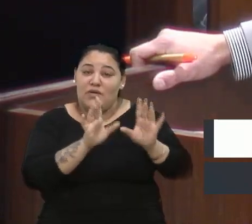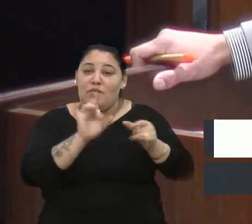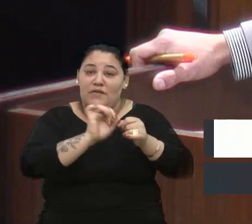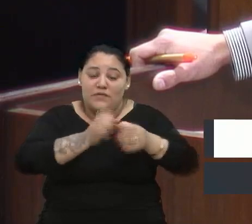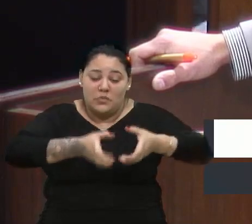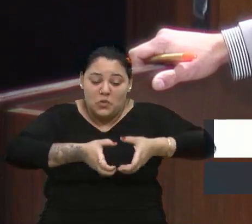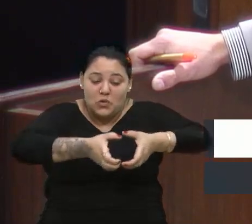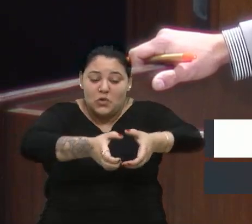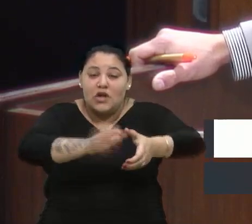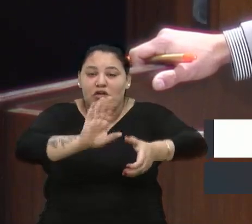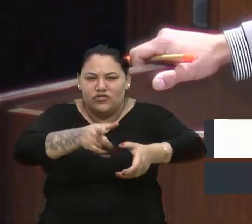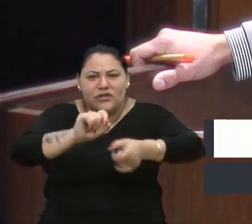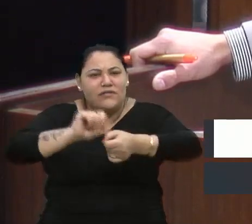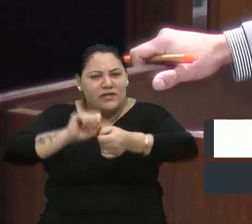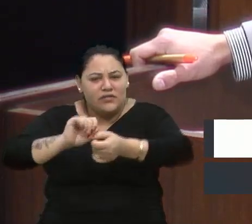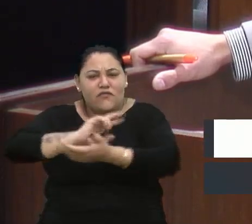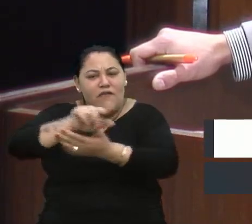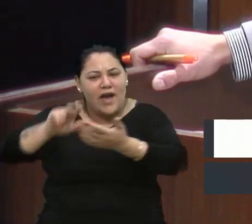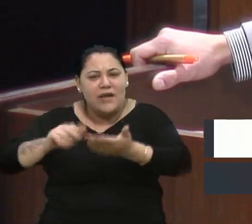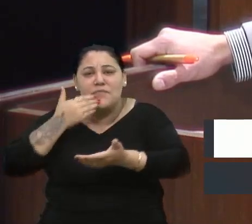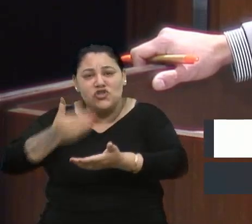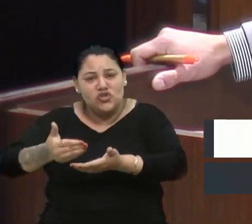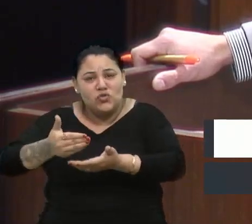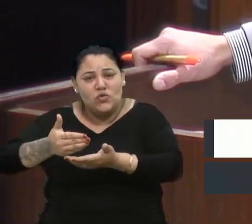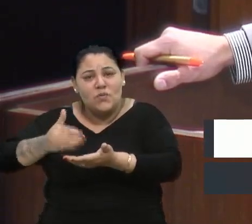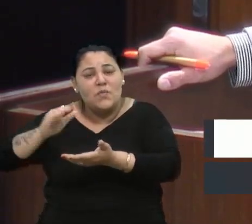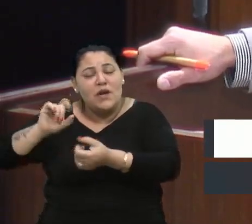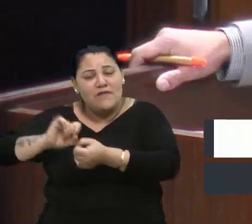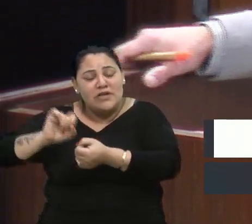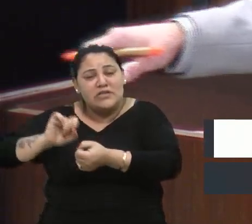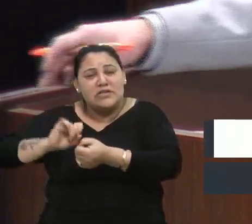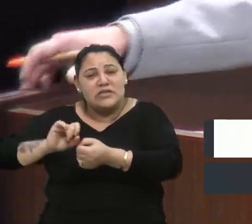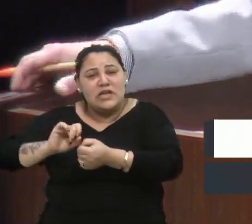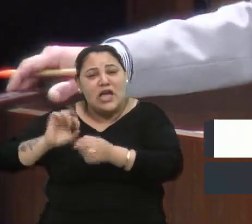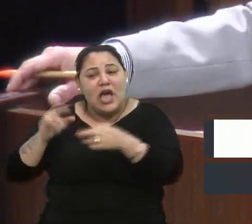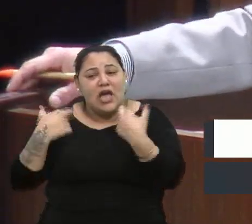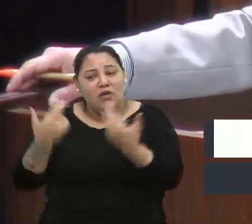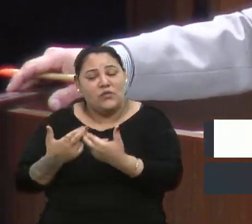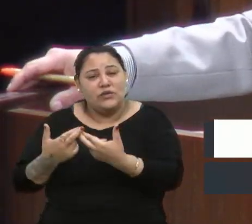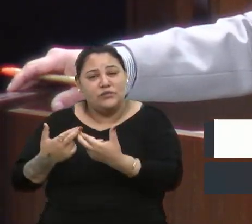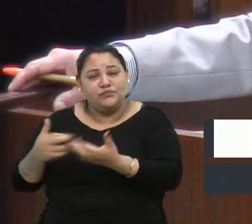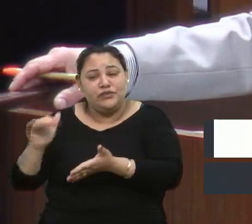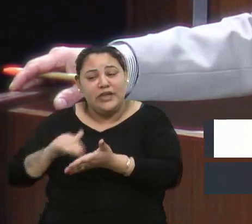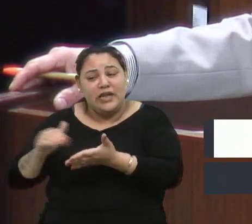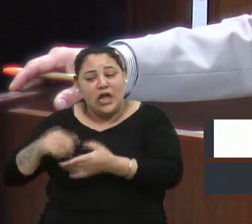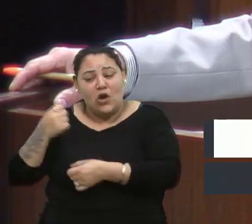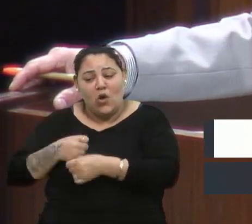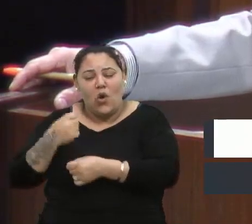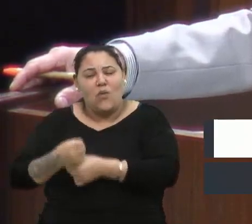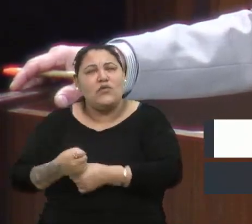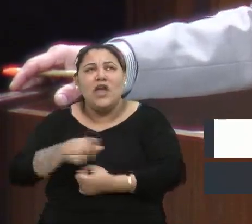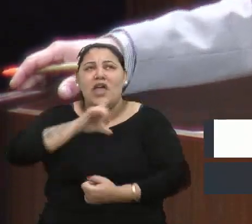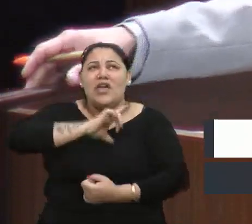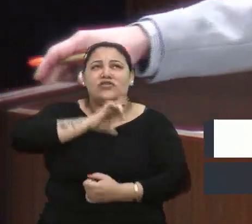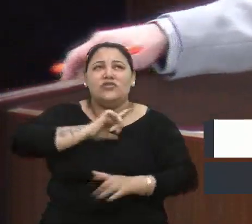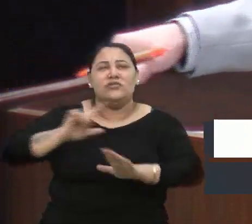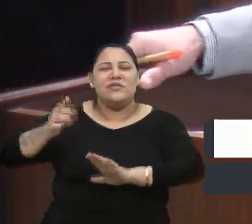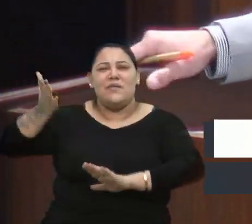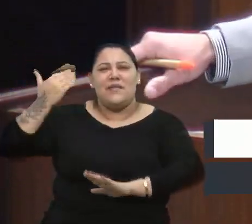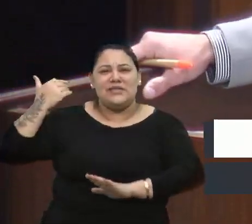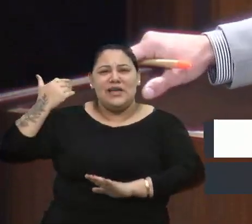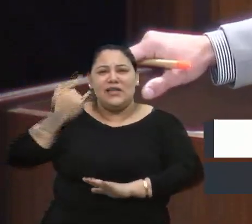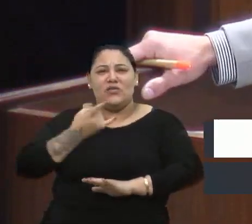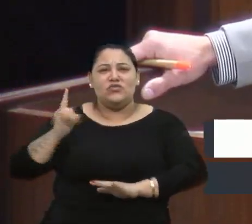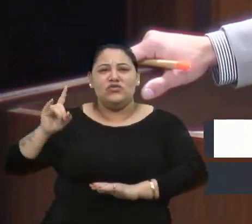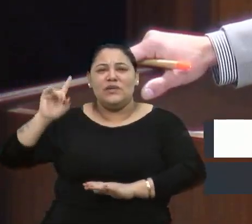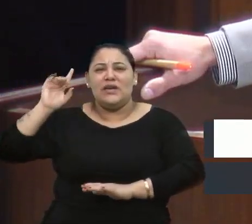tratativas, diversas reuniões com o secretário de Obras, do qual tive uma reunião na última terça-feira, na última terça-feira, o